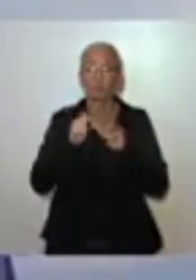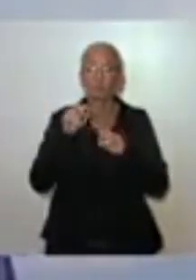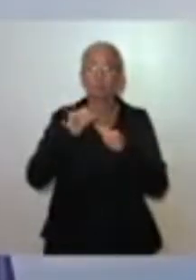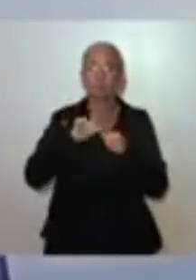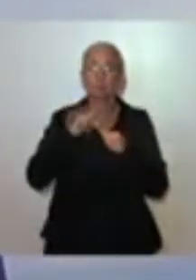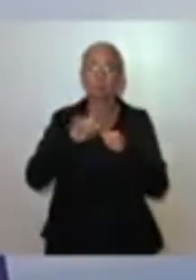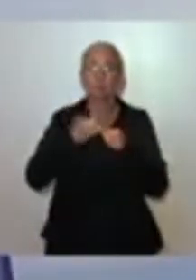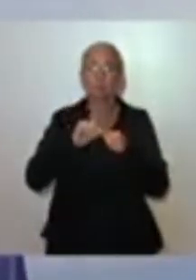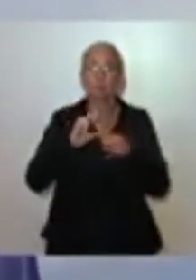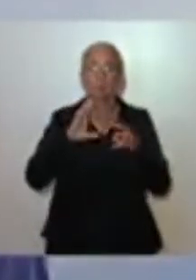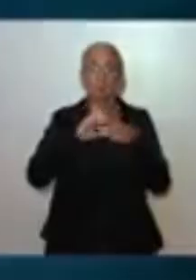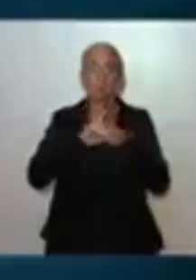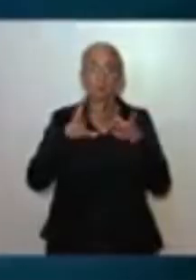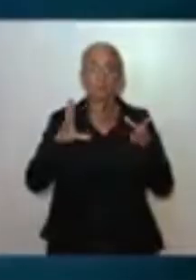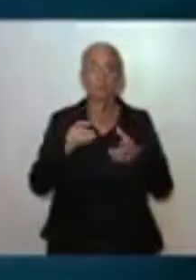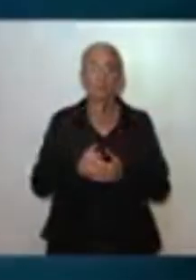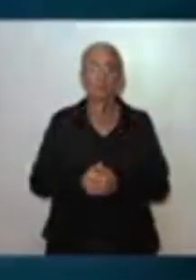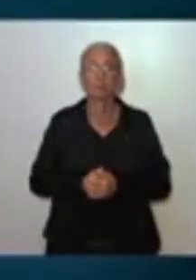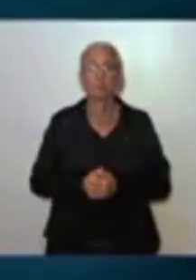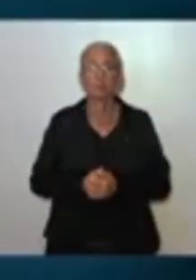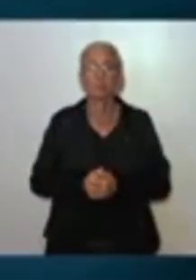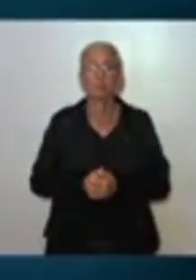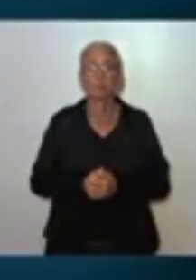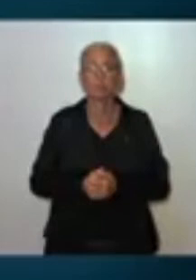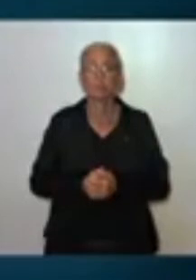de sua democracia em 2022